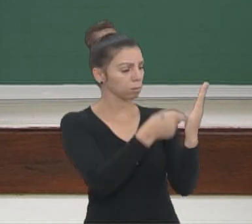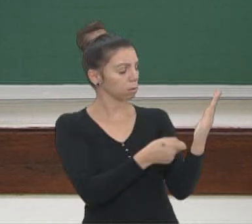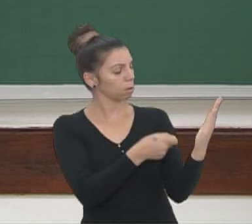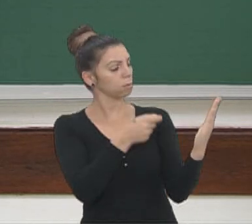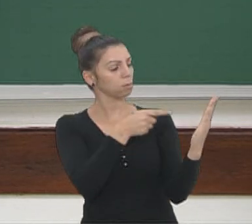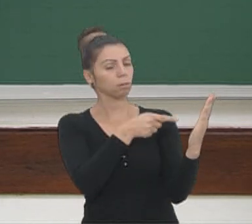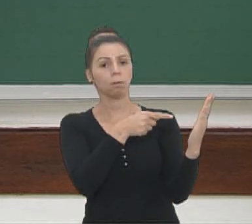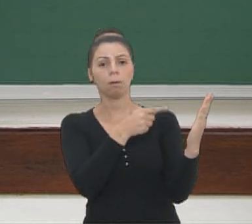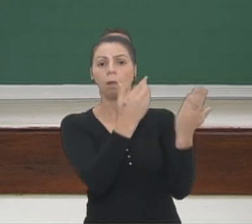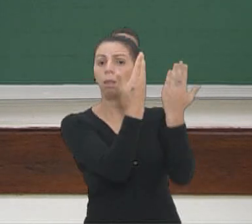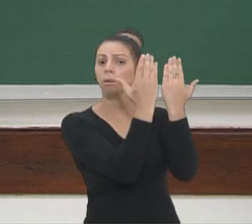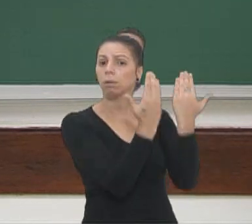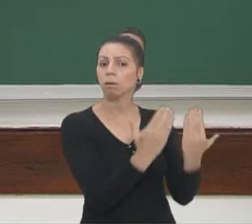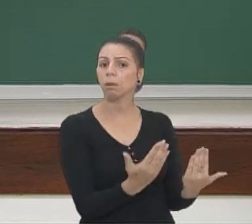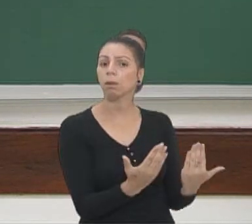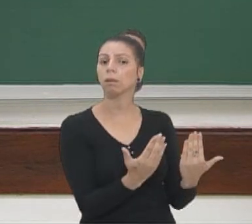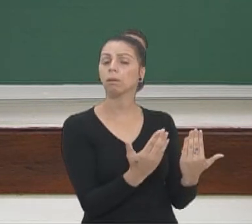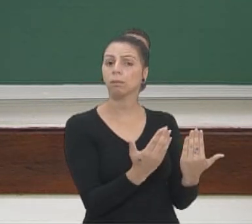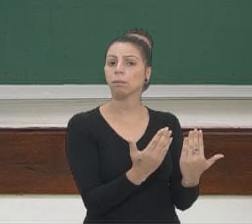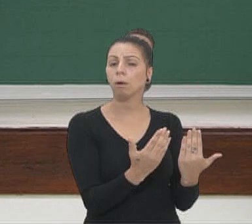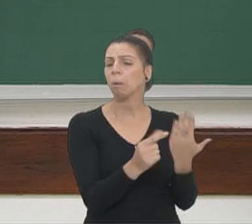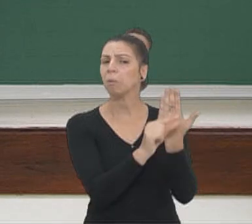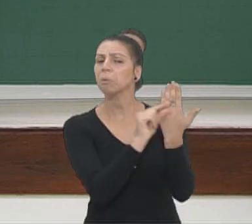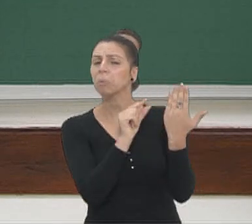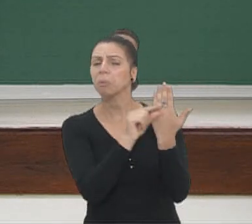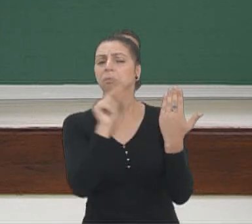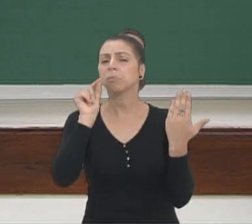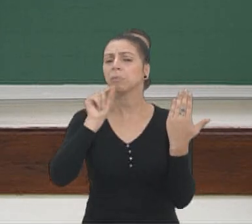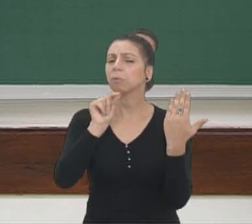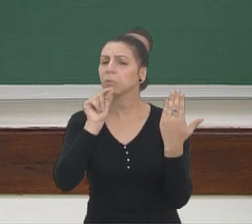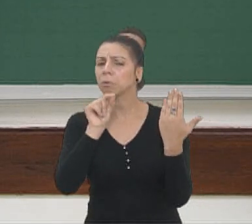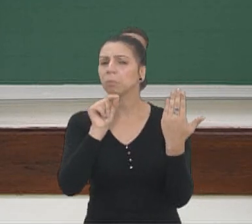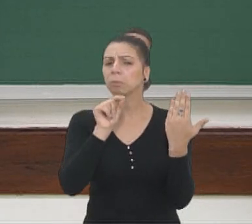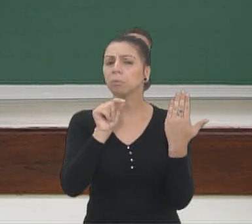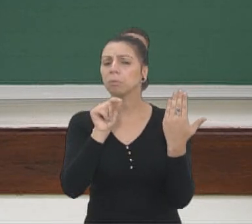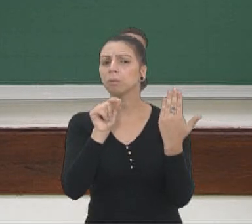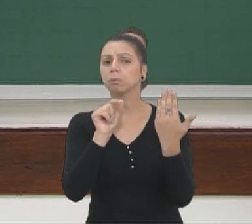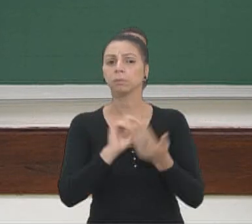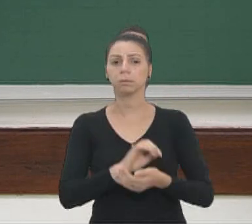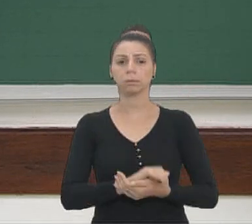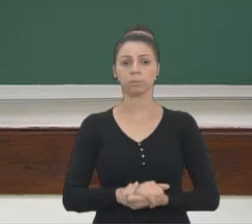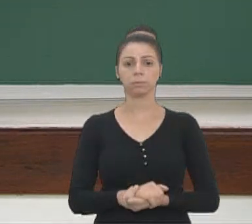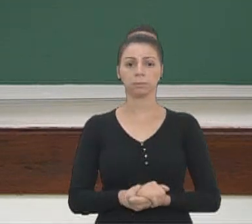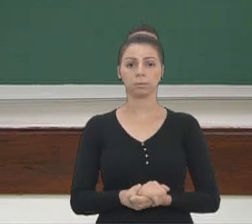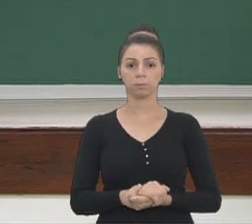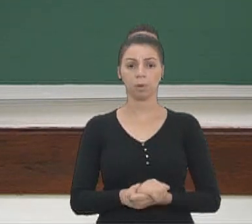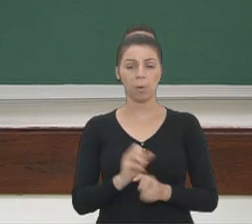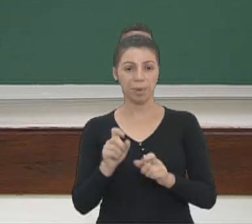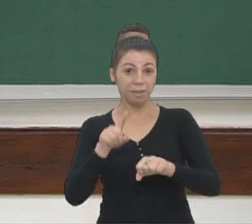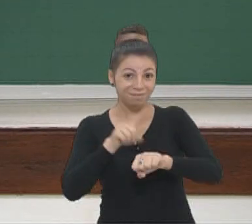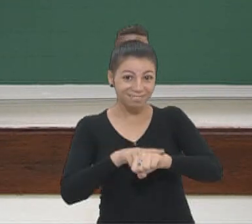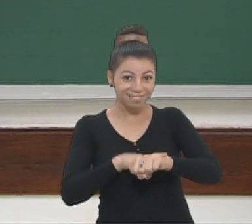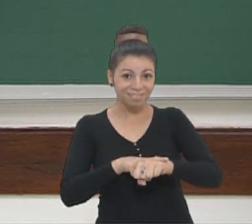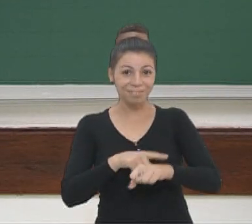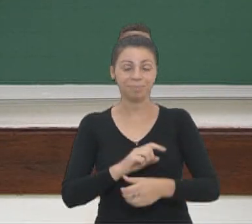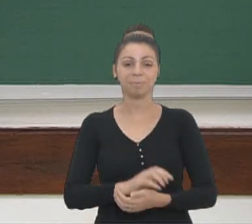nessa fonte aí, quem que seria o autor, né? Legítimo aí desse texto, tá bom? Vou te dar um tempinho.